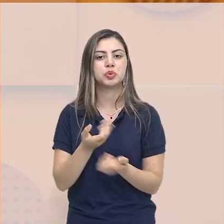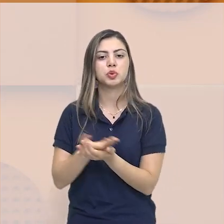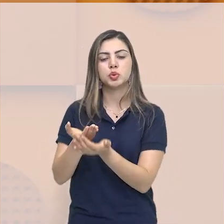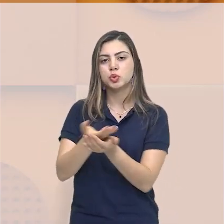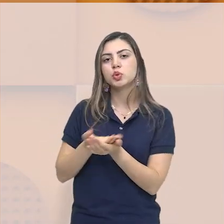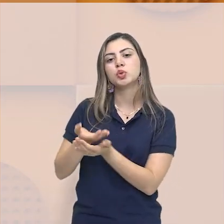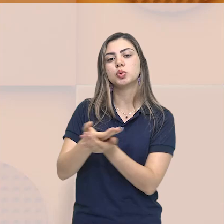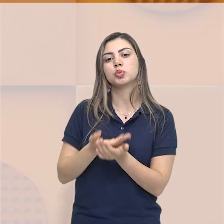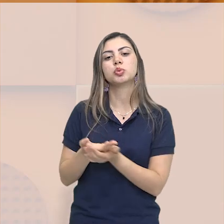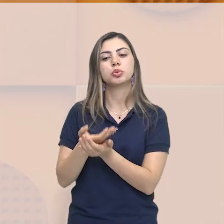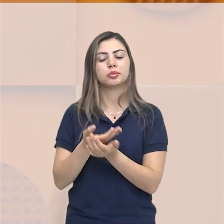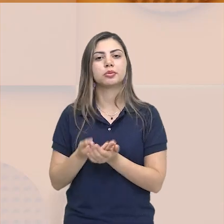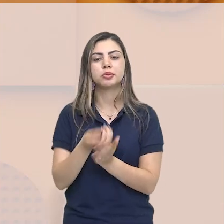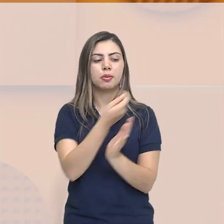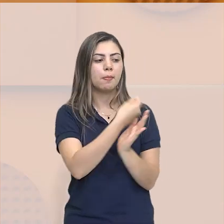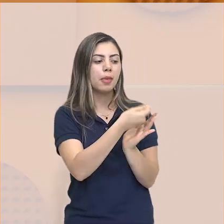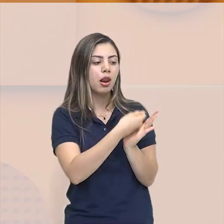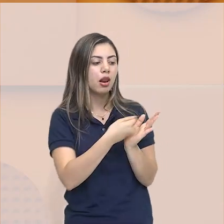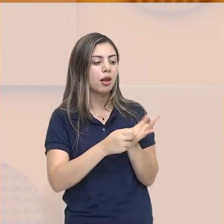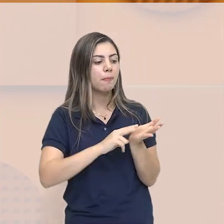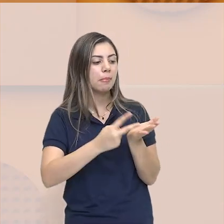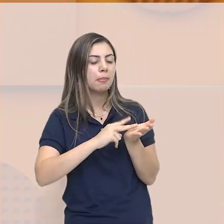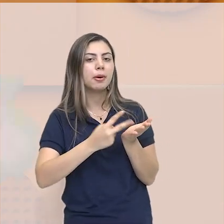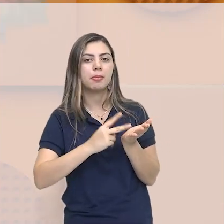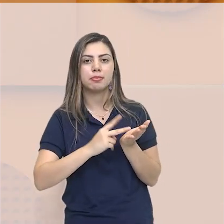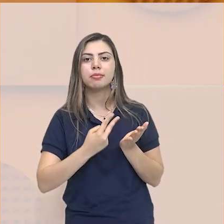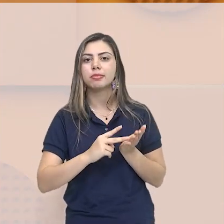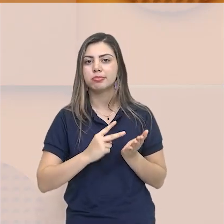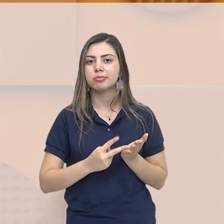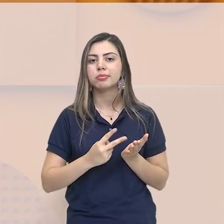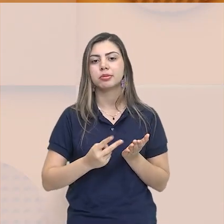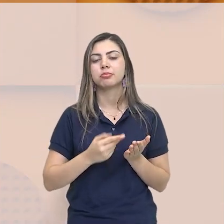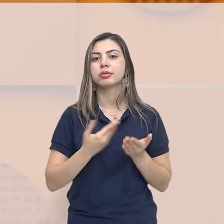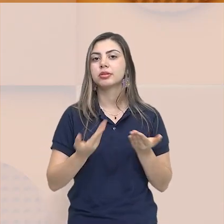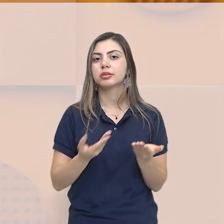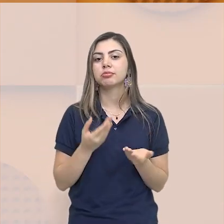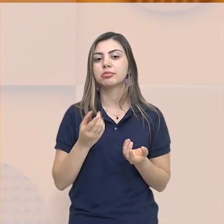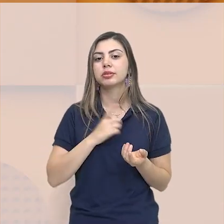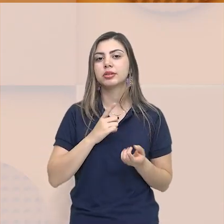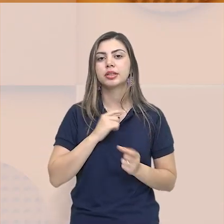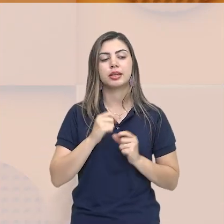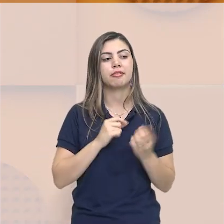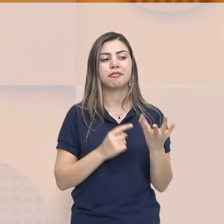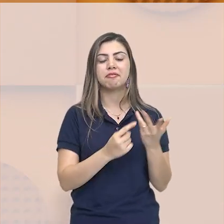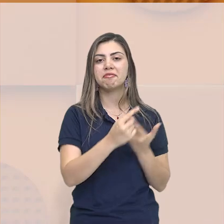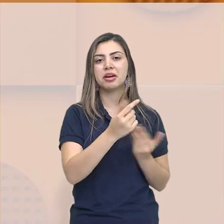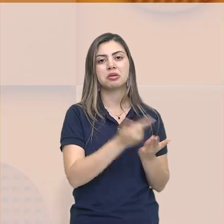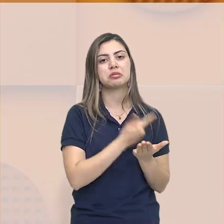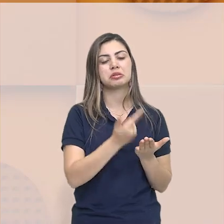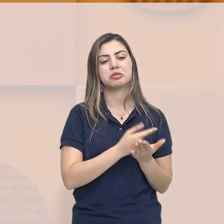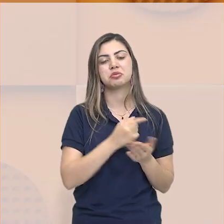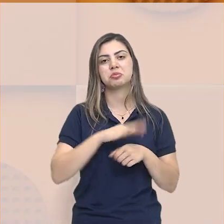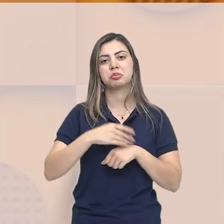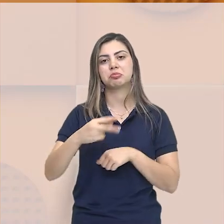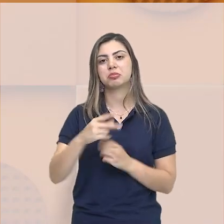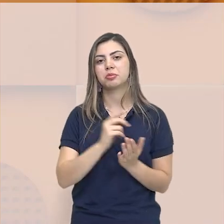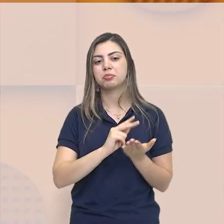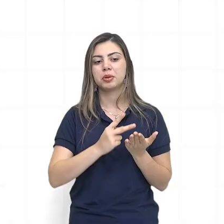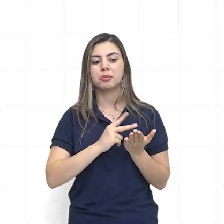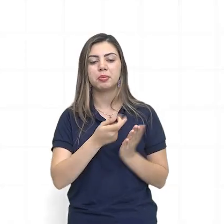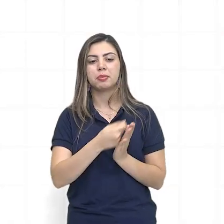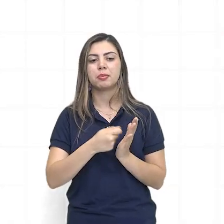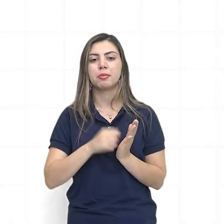estudo e a feitura, então, né, da tradução, das transcrições dessas obras. Vamos falar, então, um pouco sobre